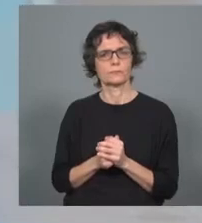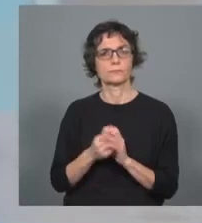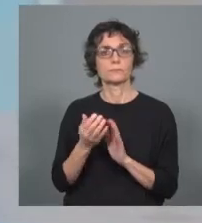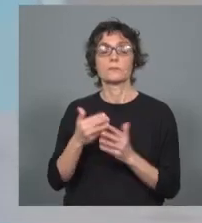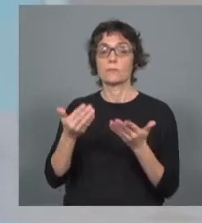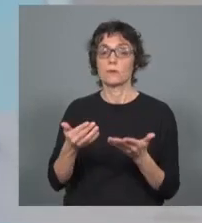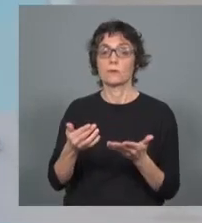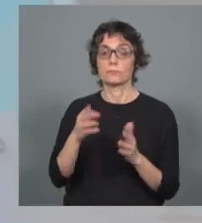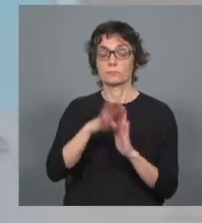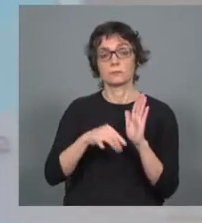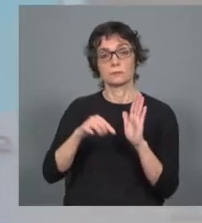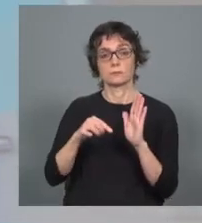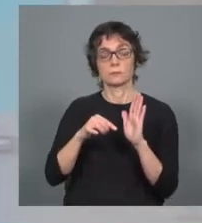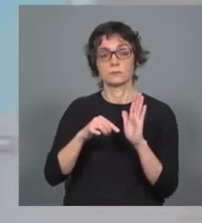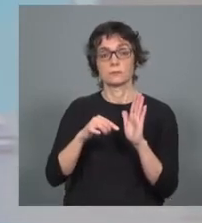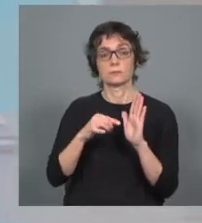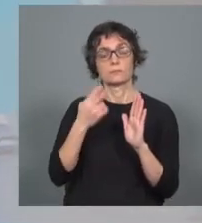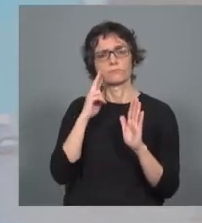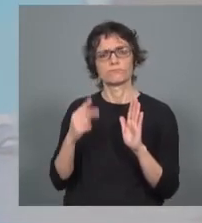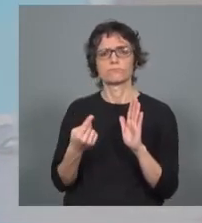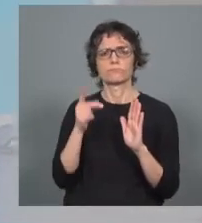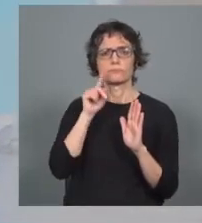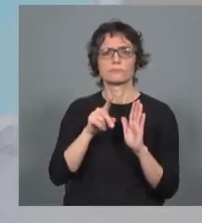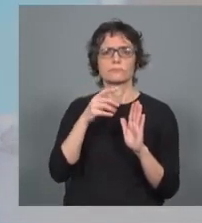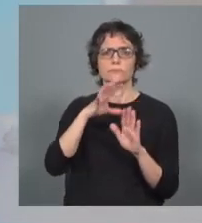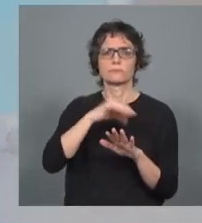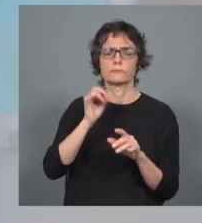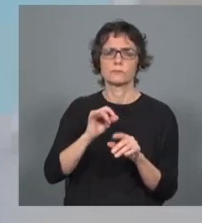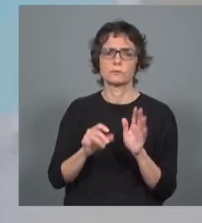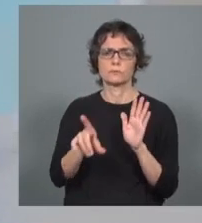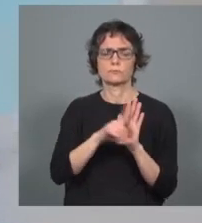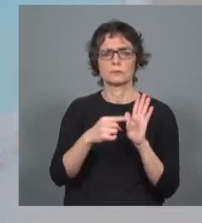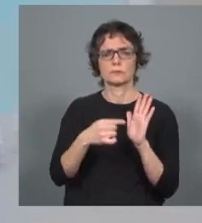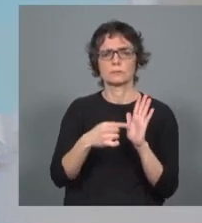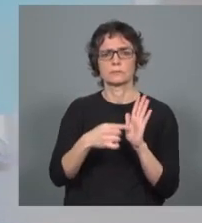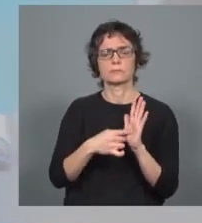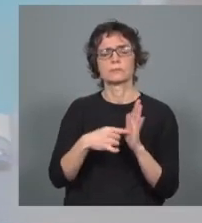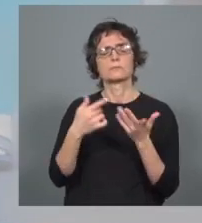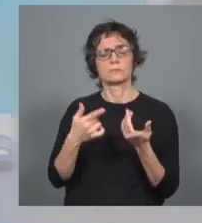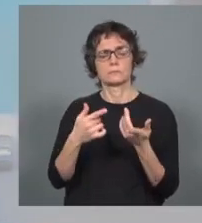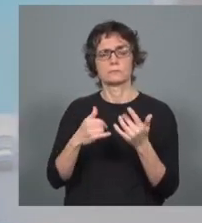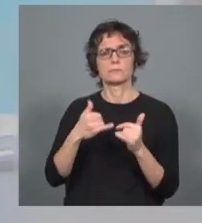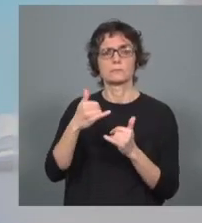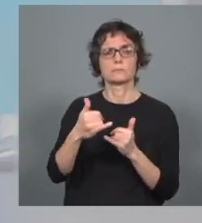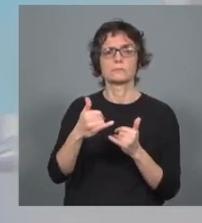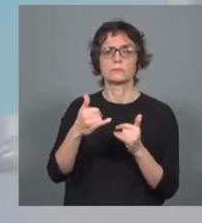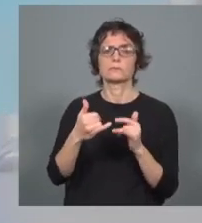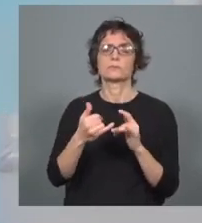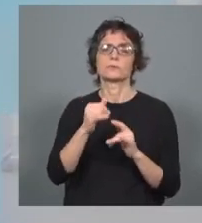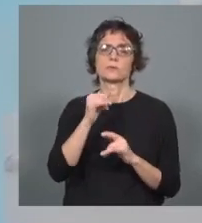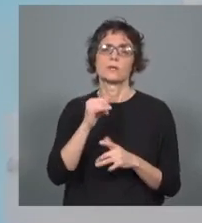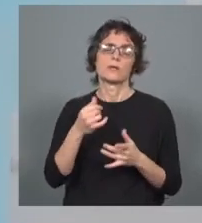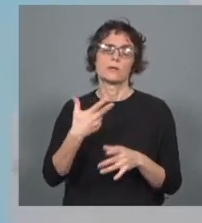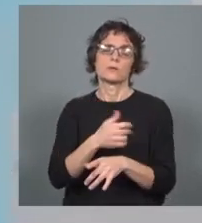Retomamos agora neste programa o processo legislativo sobre a despenalização da eutanásia, que regressou à Assembleia da República após o veto presidencial. Está